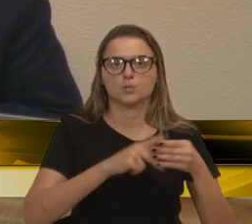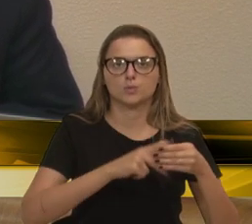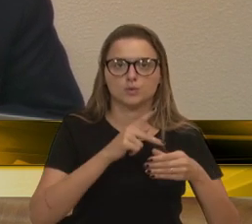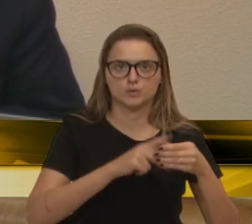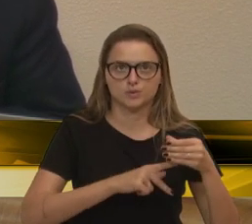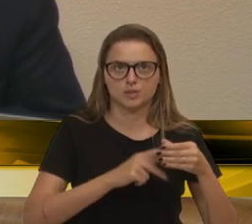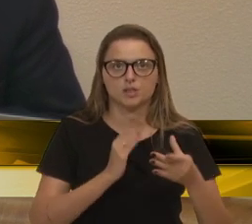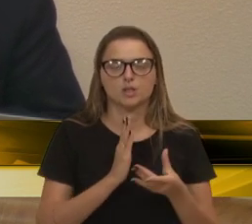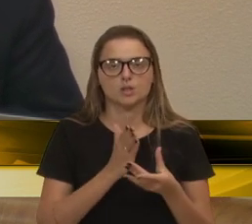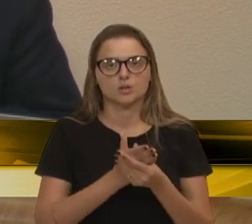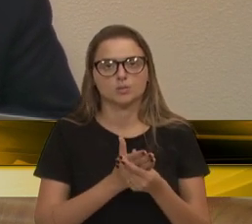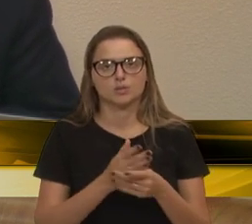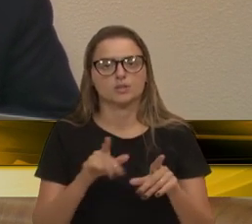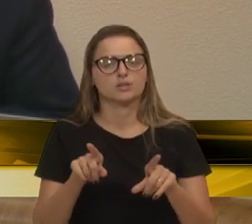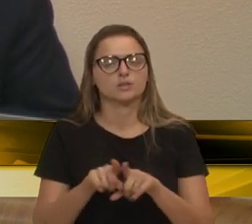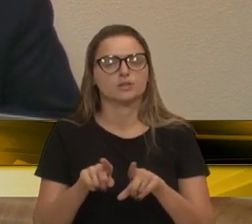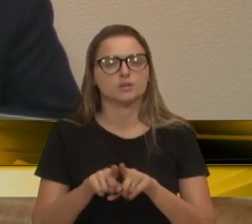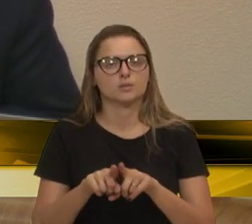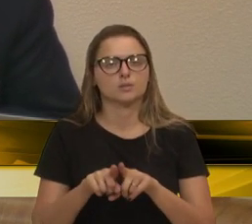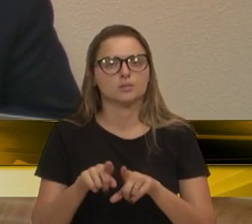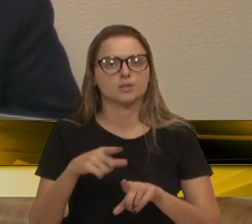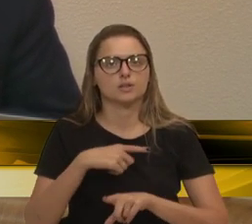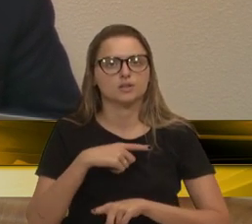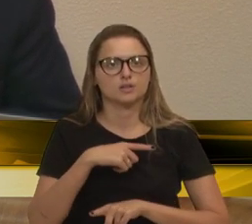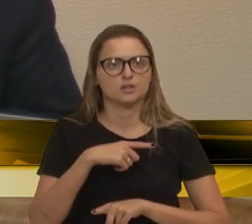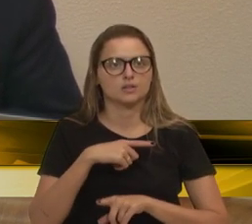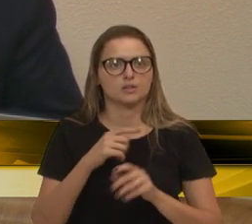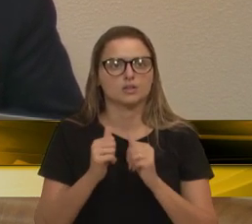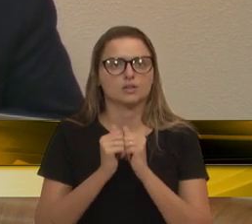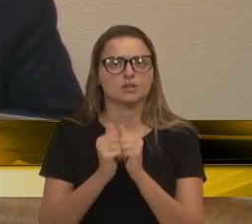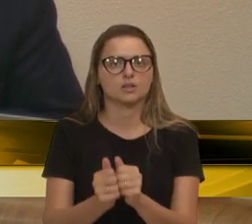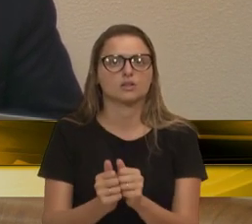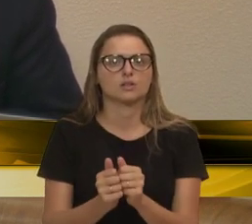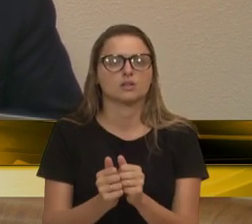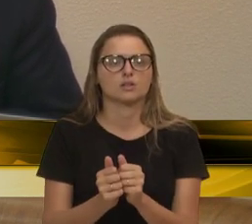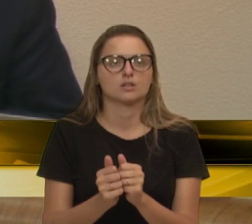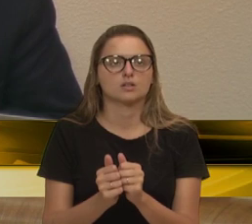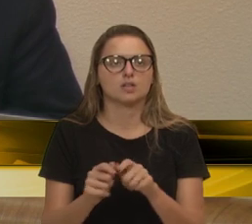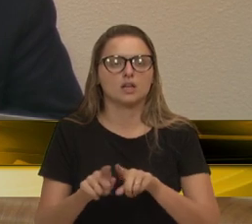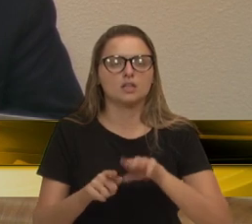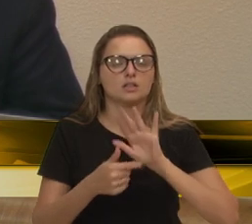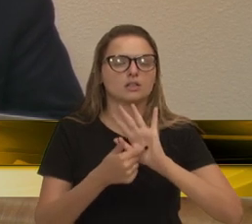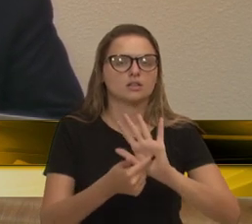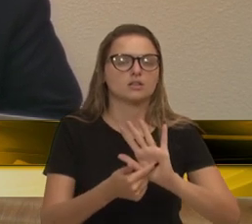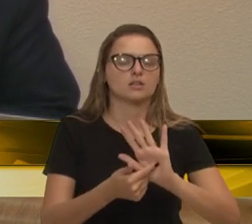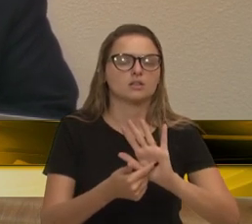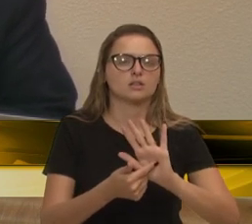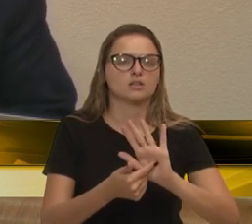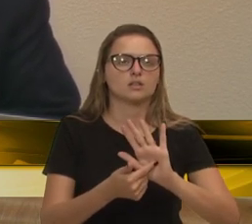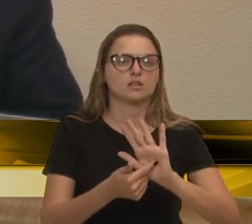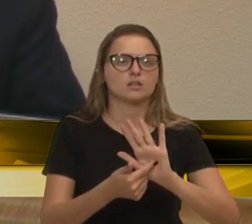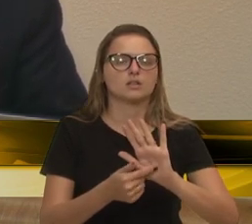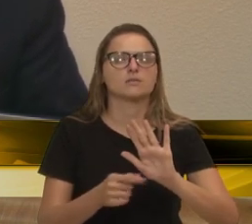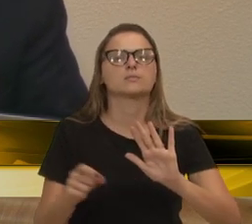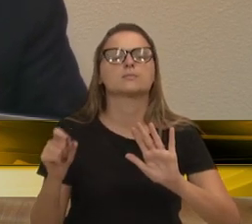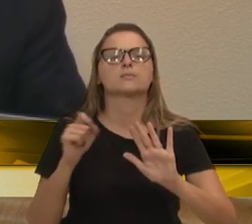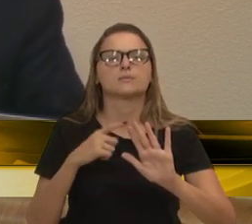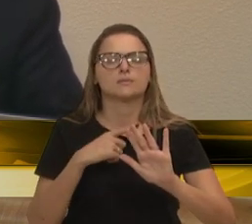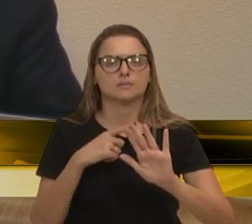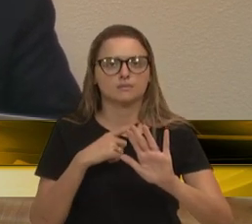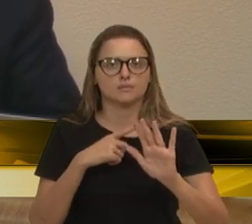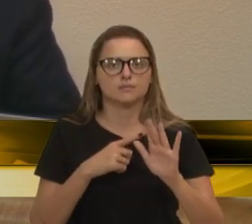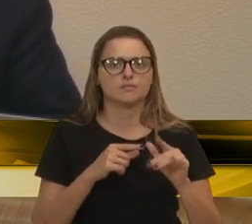mérito e, por conseguinte, anulado definitivamente o sequestro de valores, seja expedido novo precatório em substituição àquele